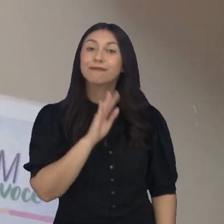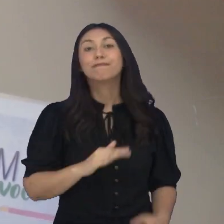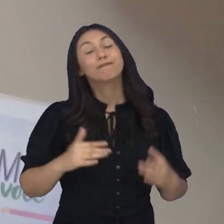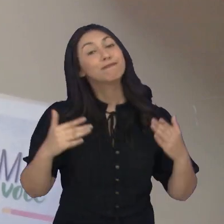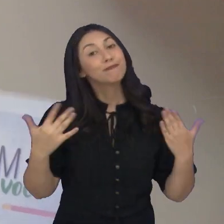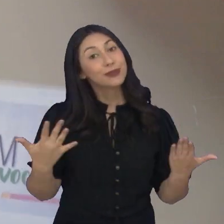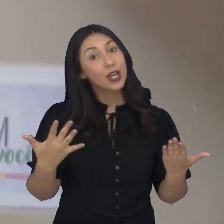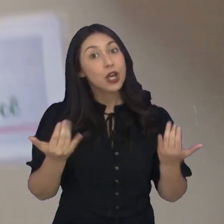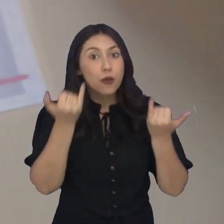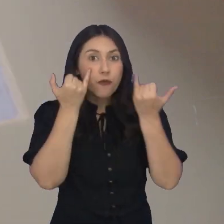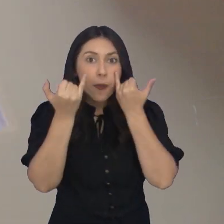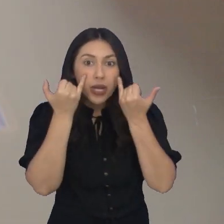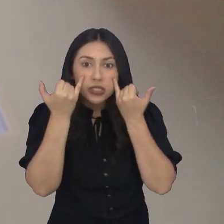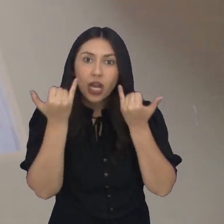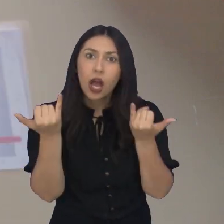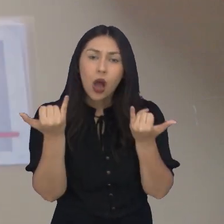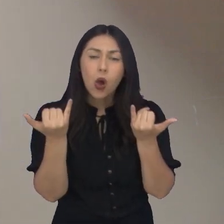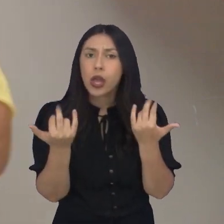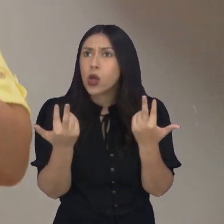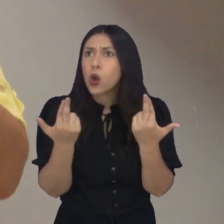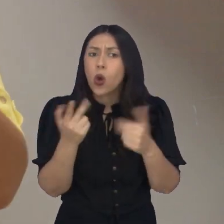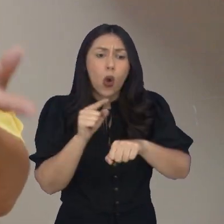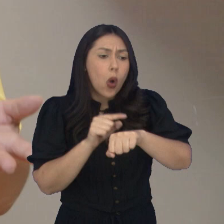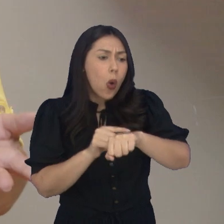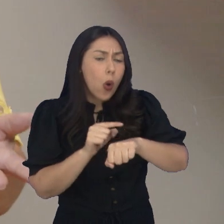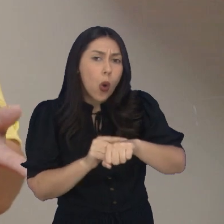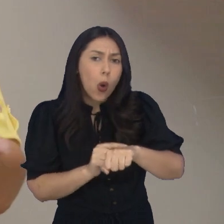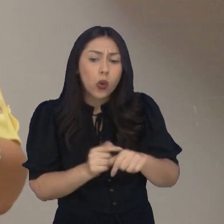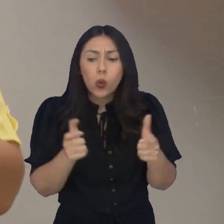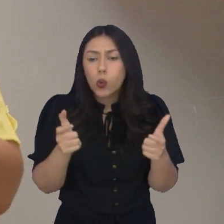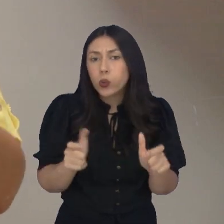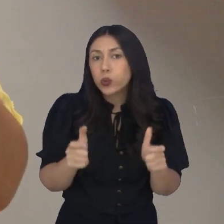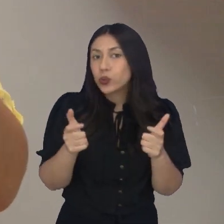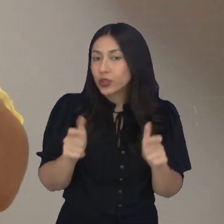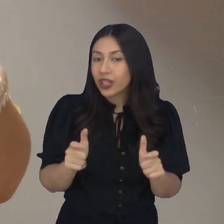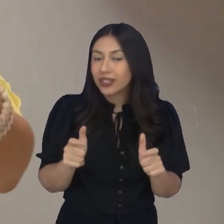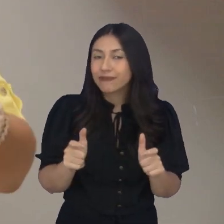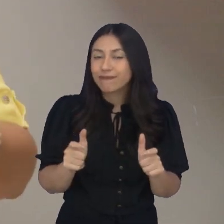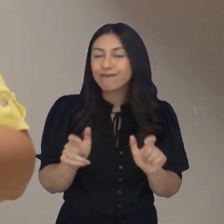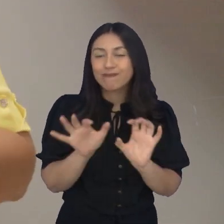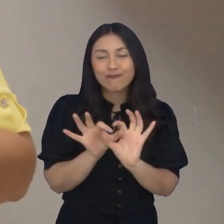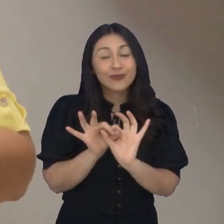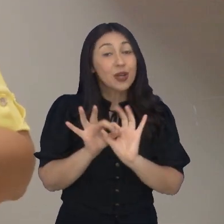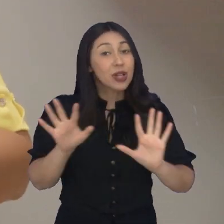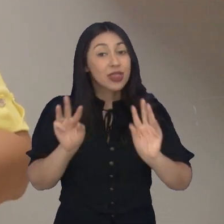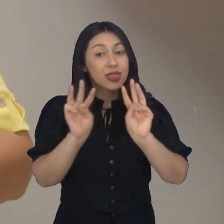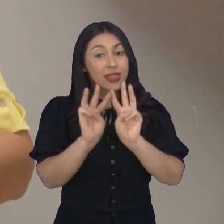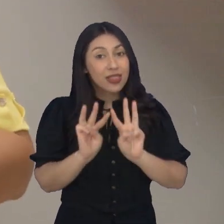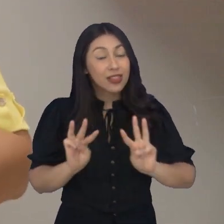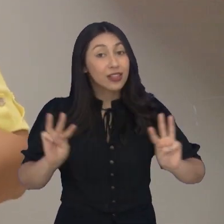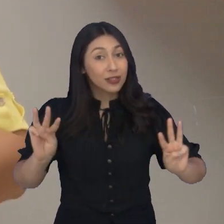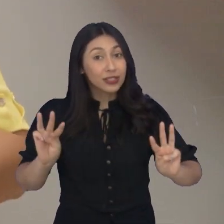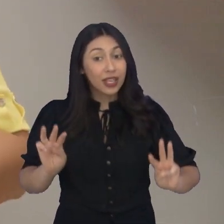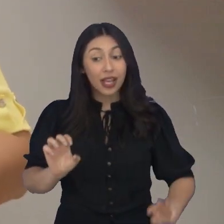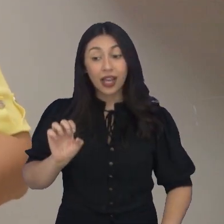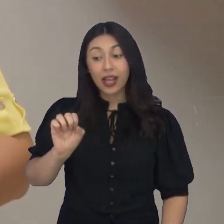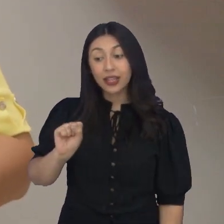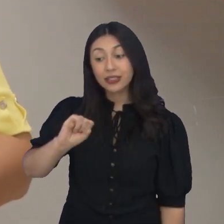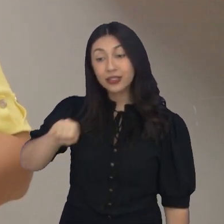mais informações como horários de atendimento ou o endereço das casas estão disponíveis no site